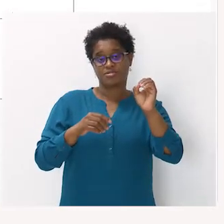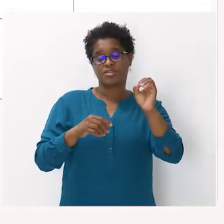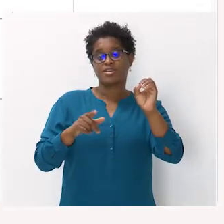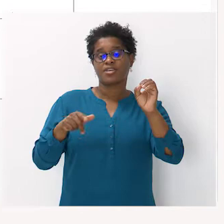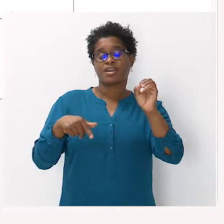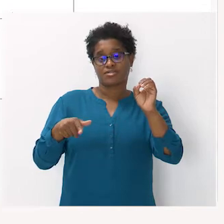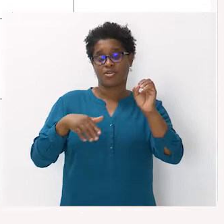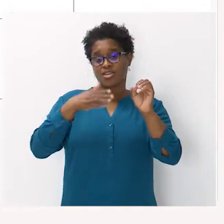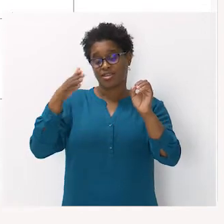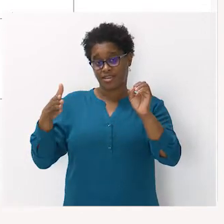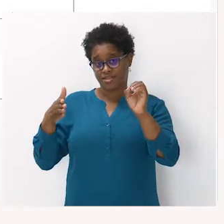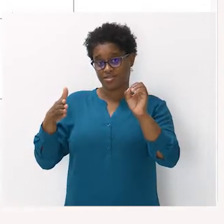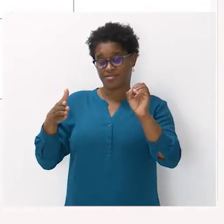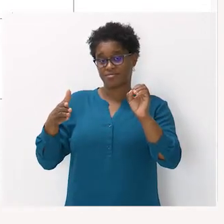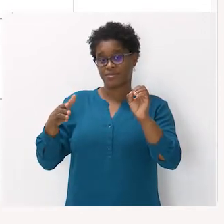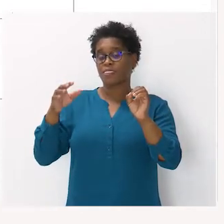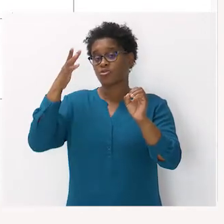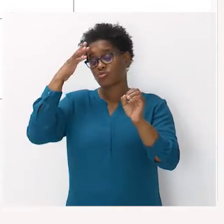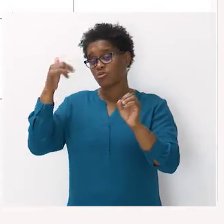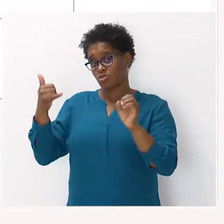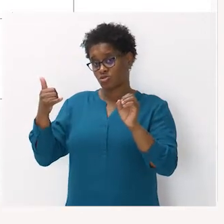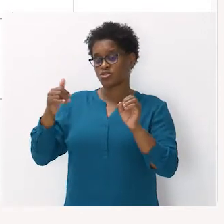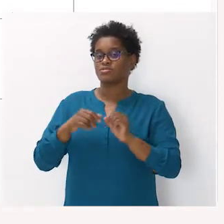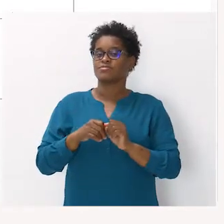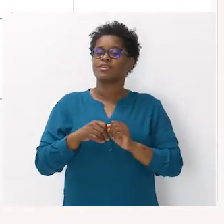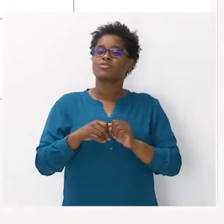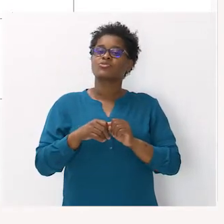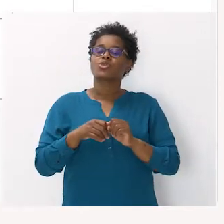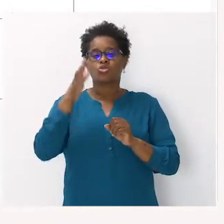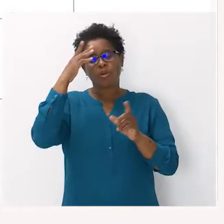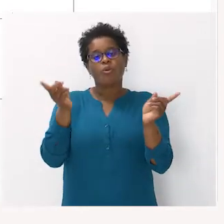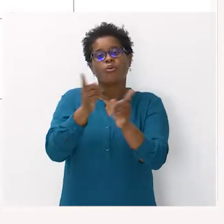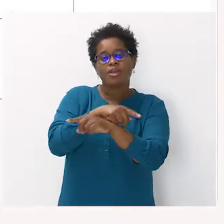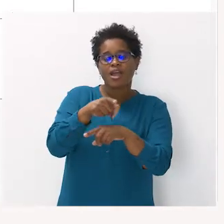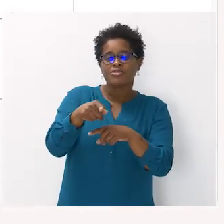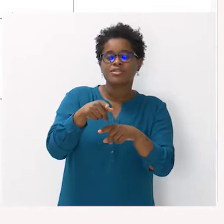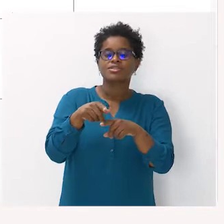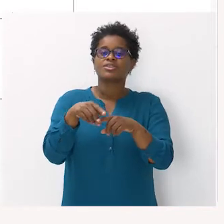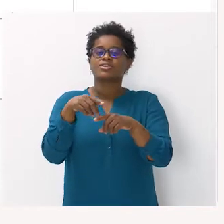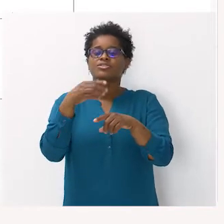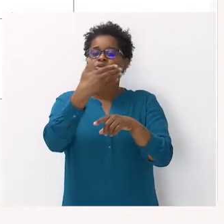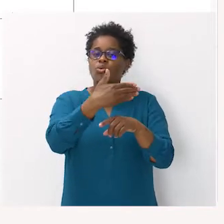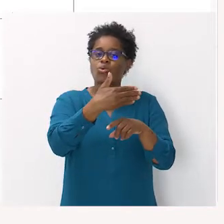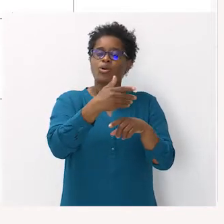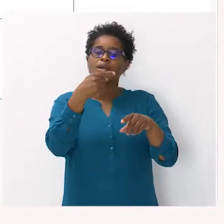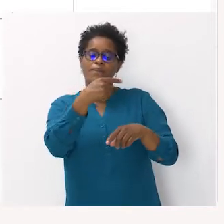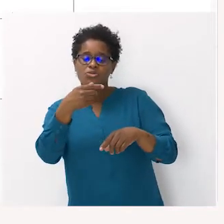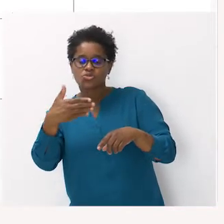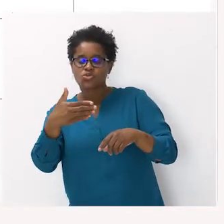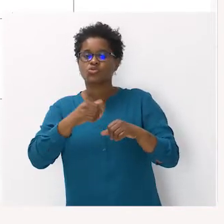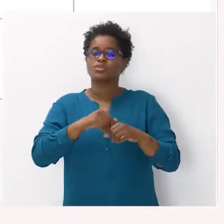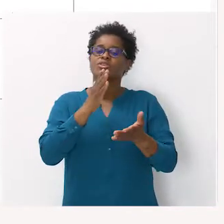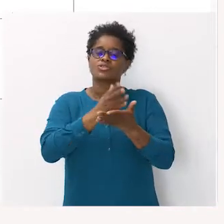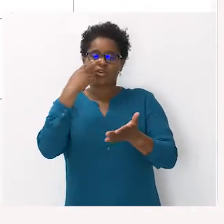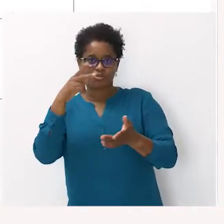à direita. É o número 2. O simétrico, já sabem, o simétrico de 1 é menos 1.